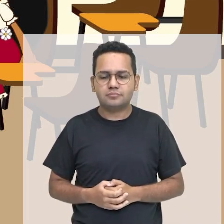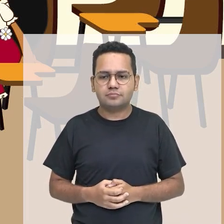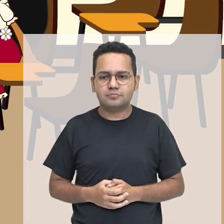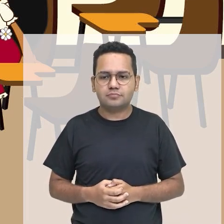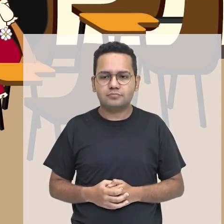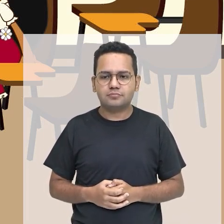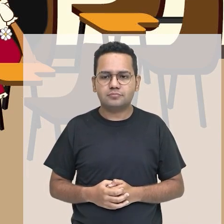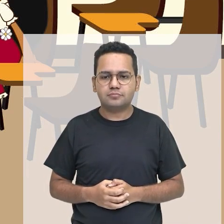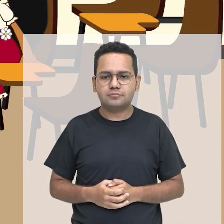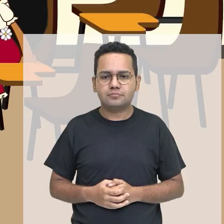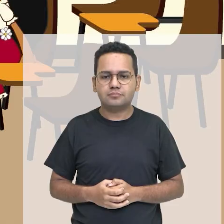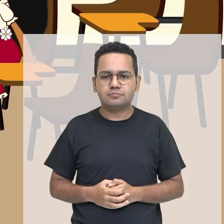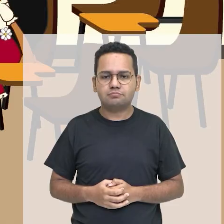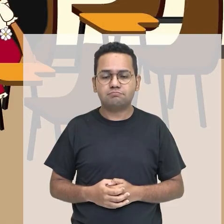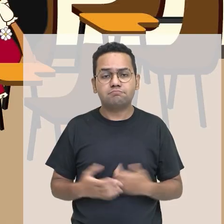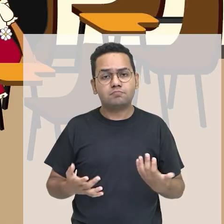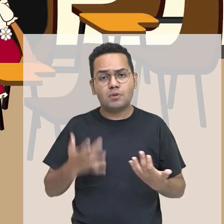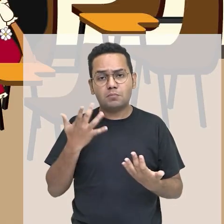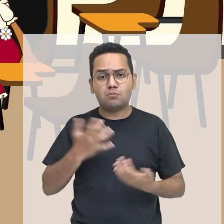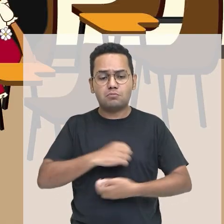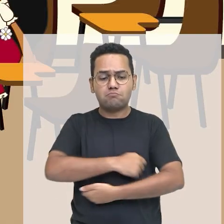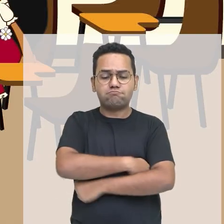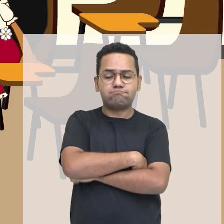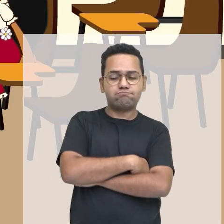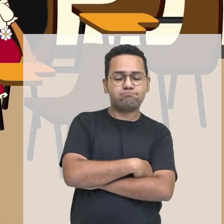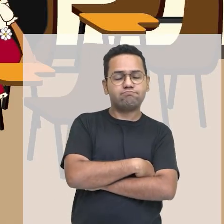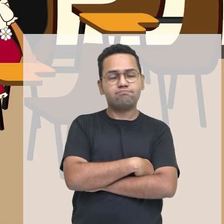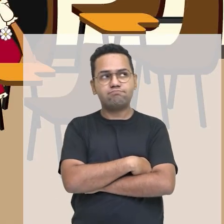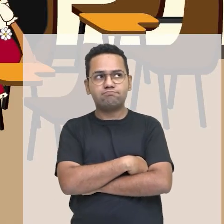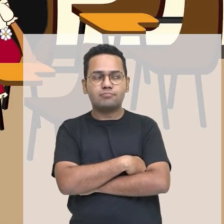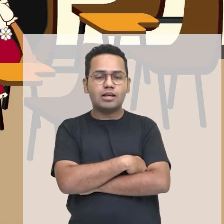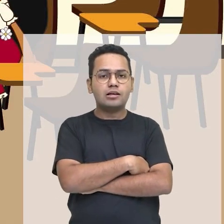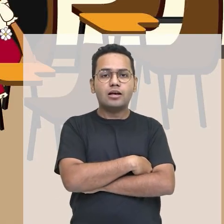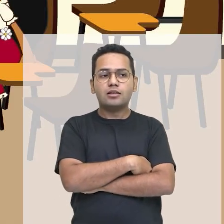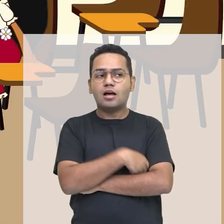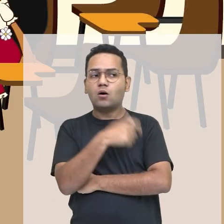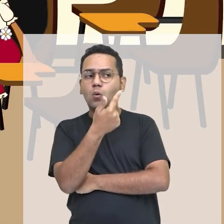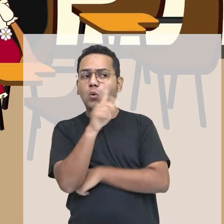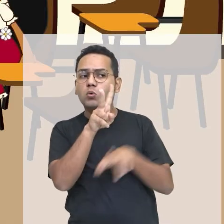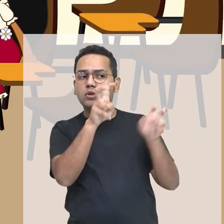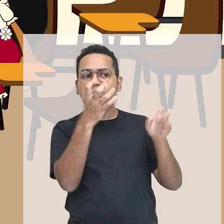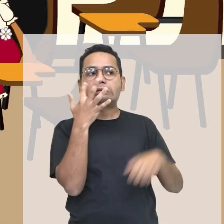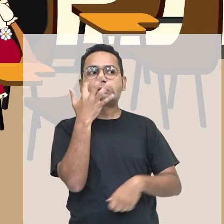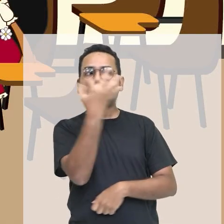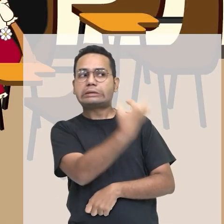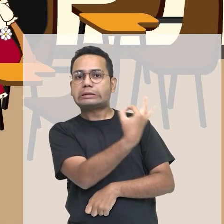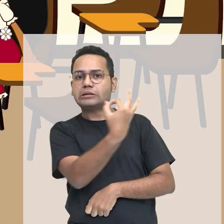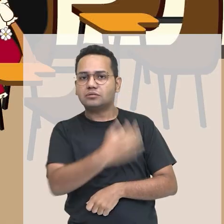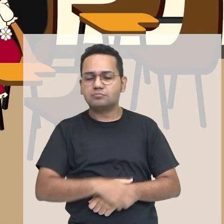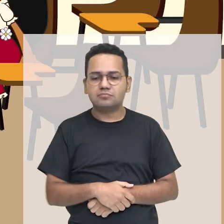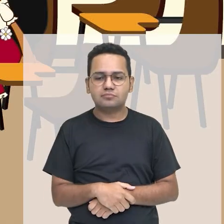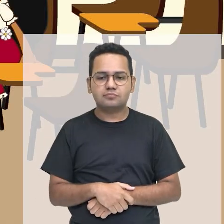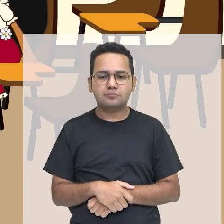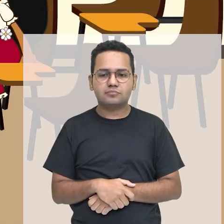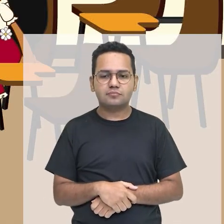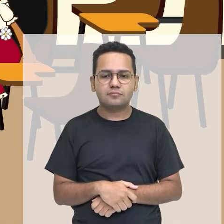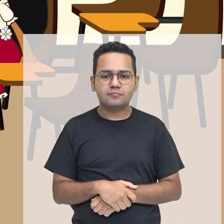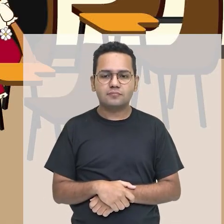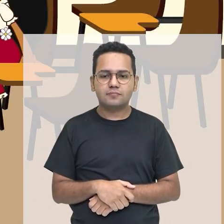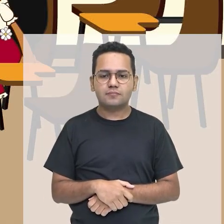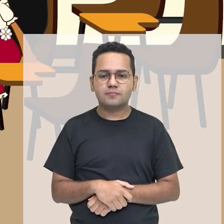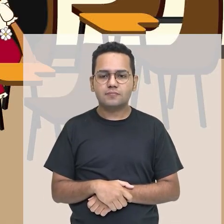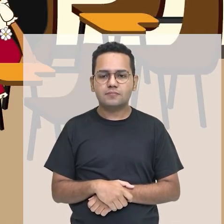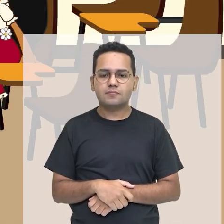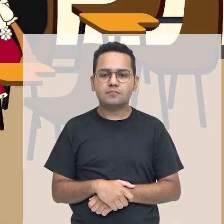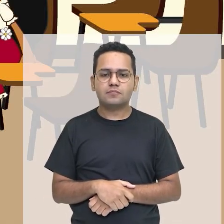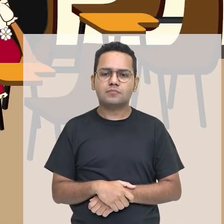eye contact. Então, ele estava de braços cruzados e não estava olhando. Eye contact seria o contato visual, né, que é tão importante quando nós estamos prestando atenção